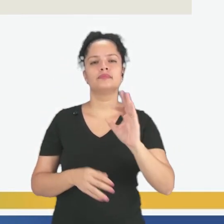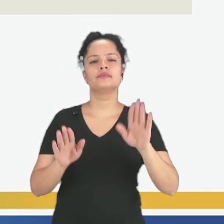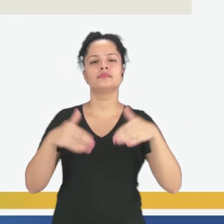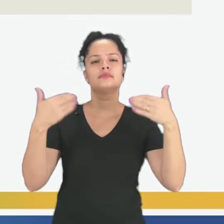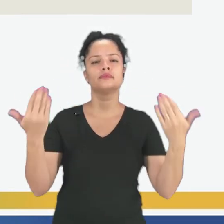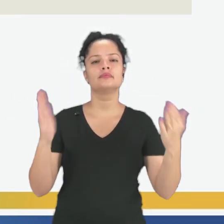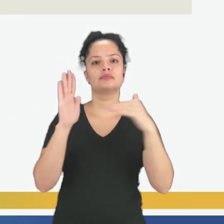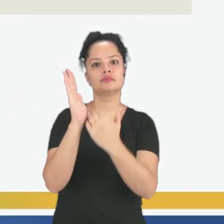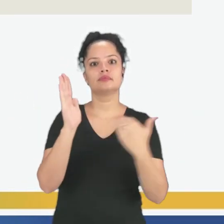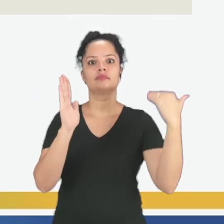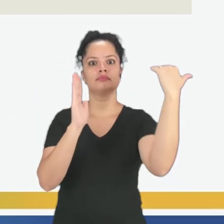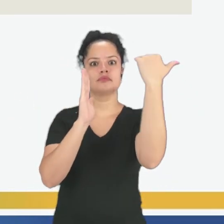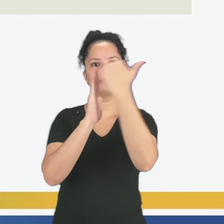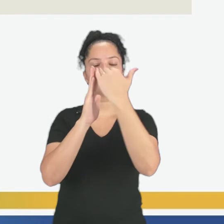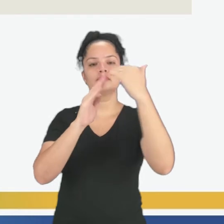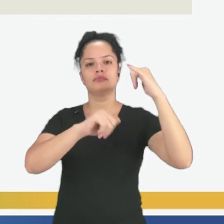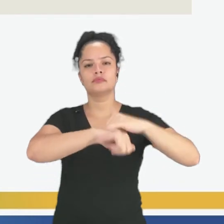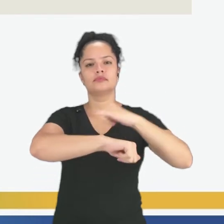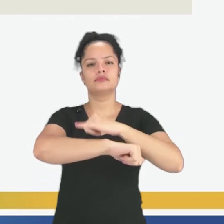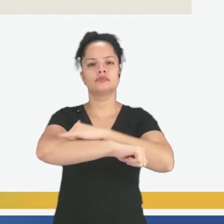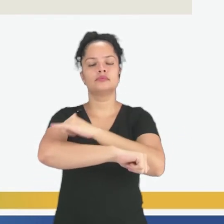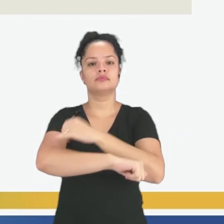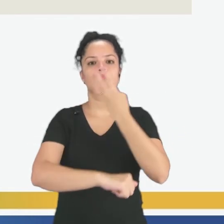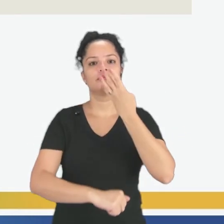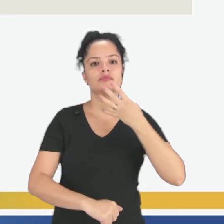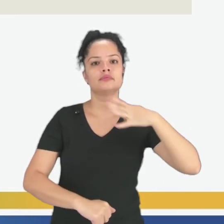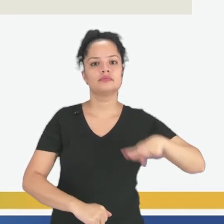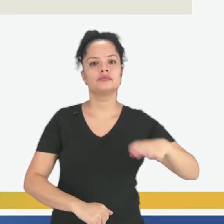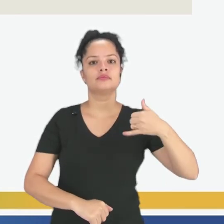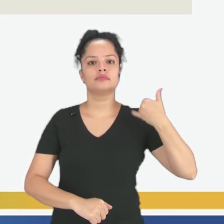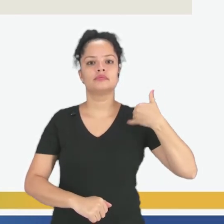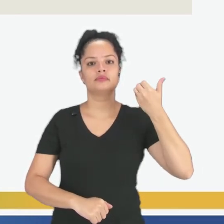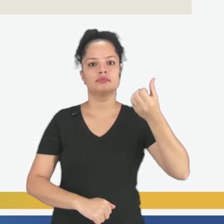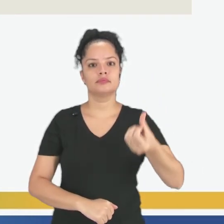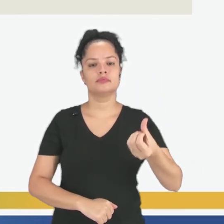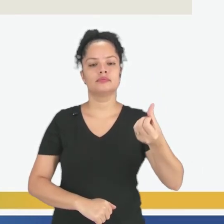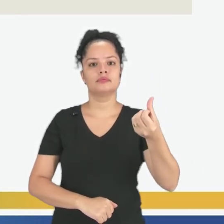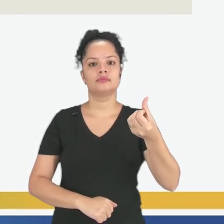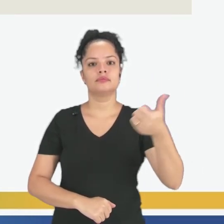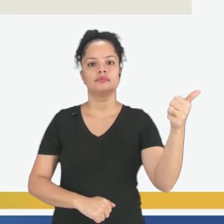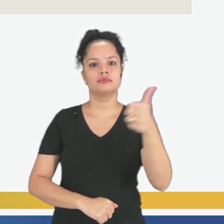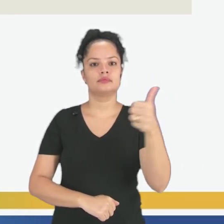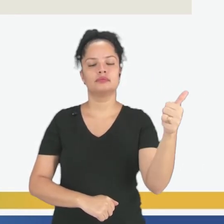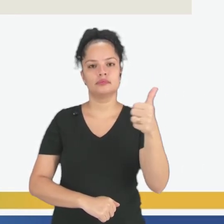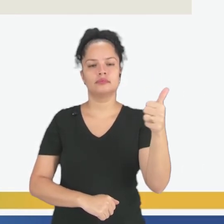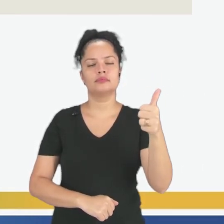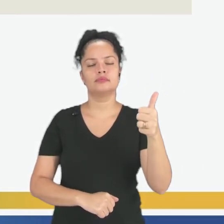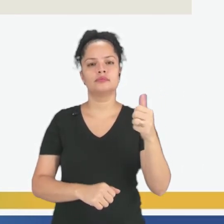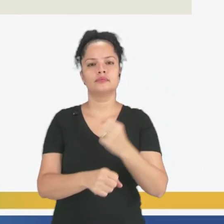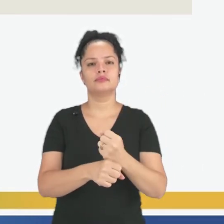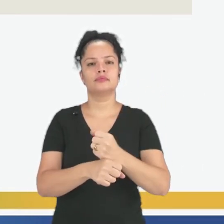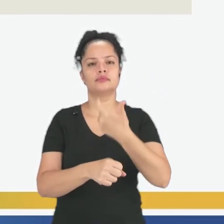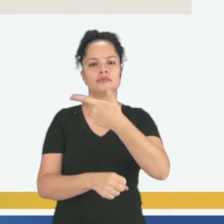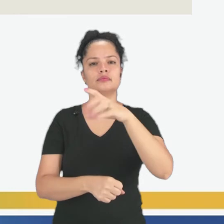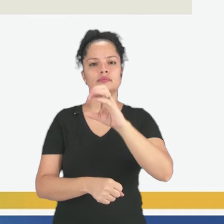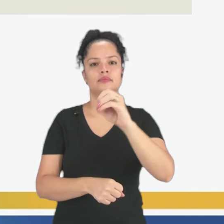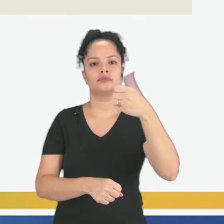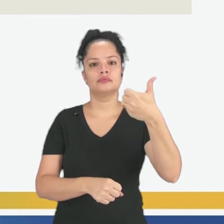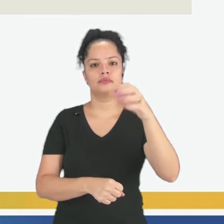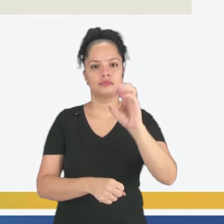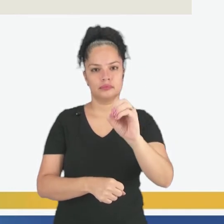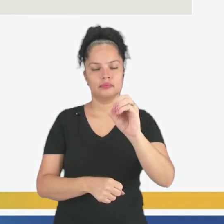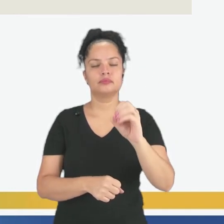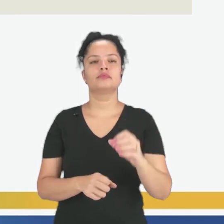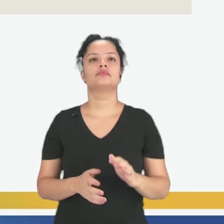de aumento da obesidade em crianças de 6 a 11 anos em 2010? Letra B. Que tradução você